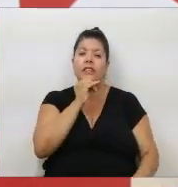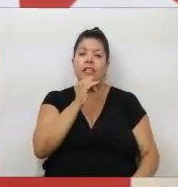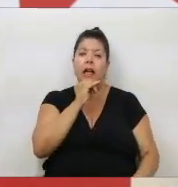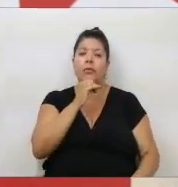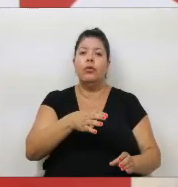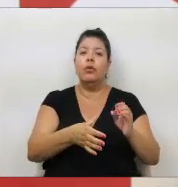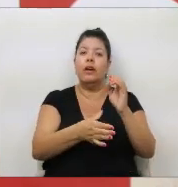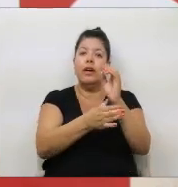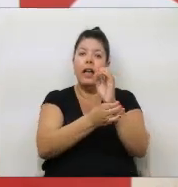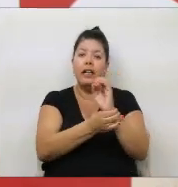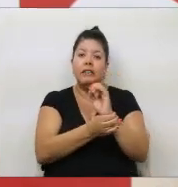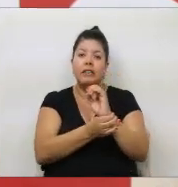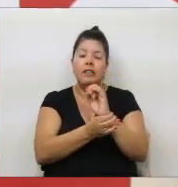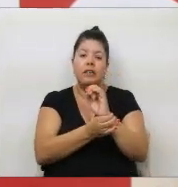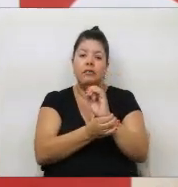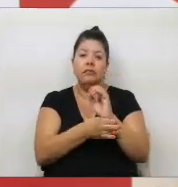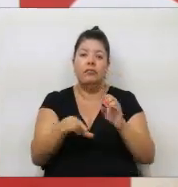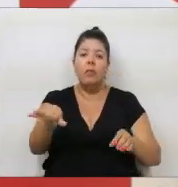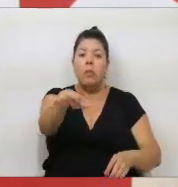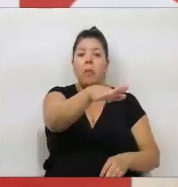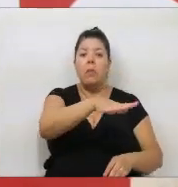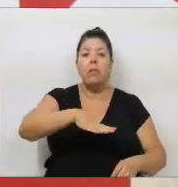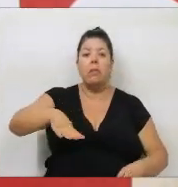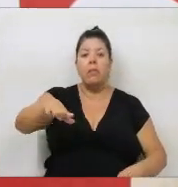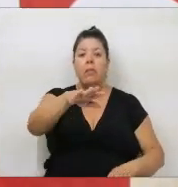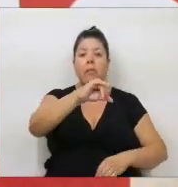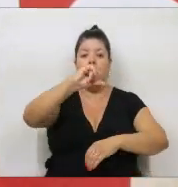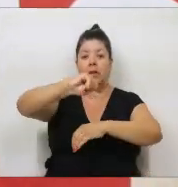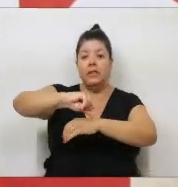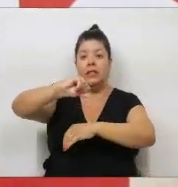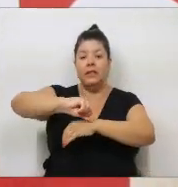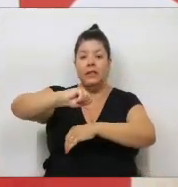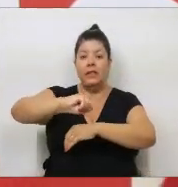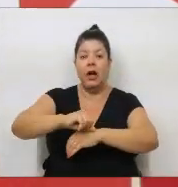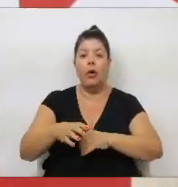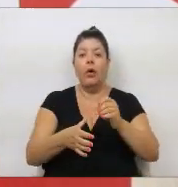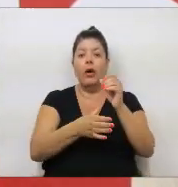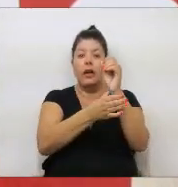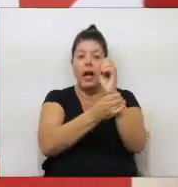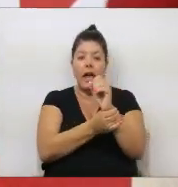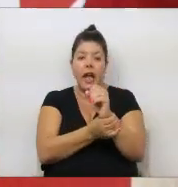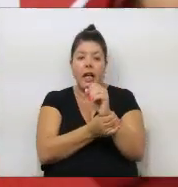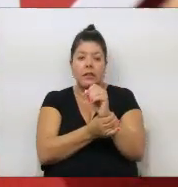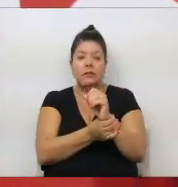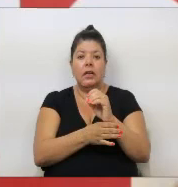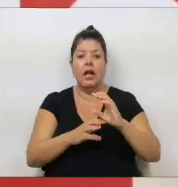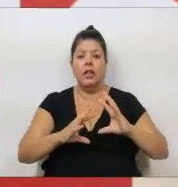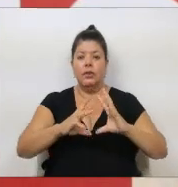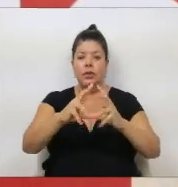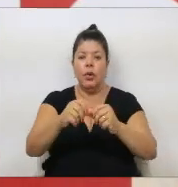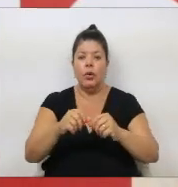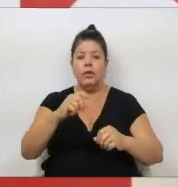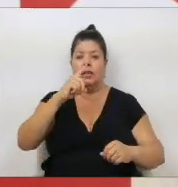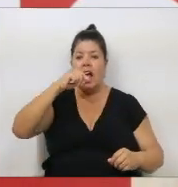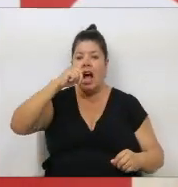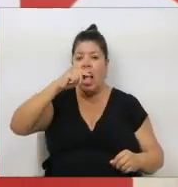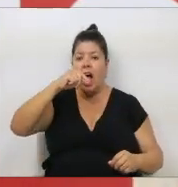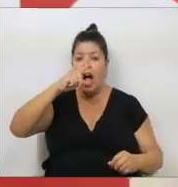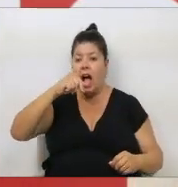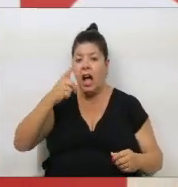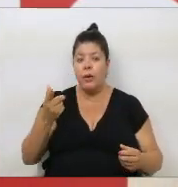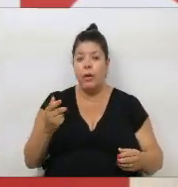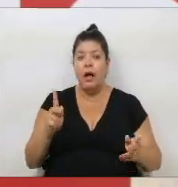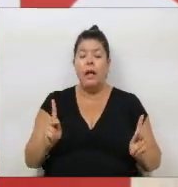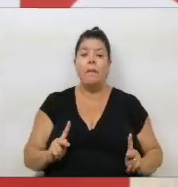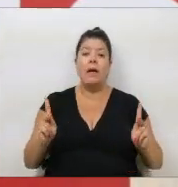que garantir um parque municipal central que garanta todo o entorno do rio